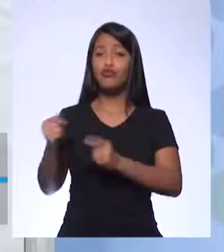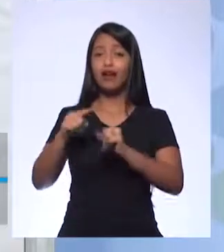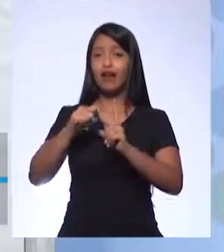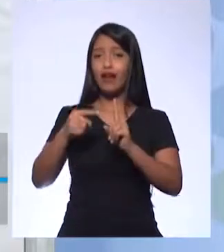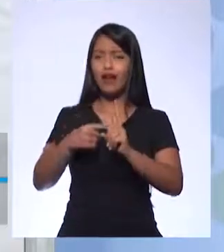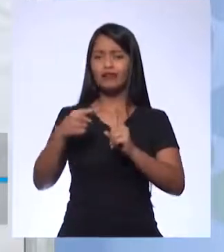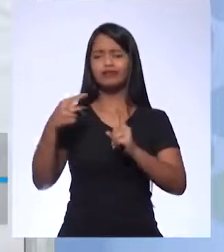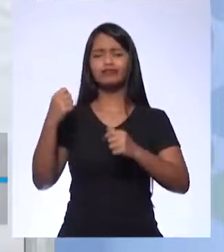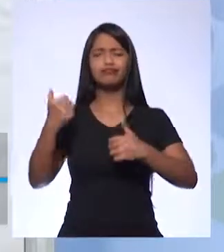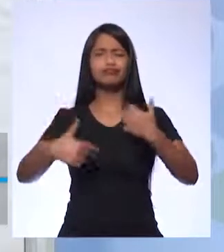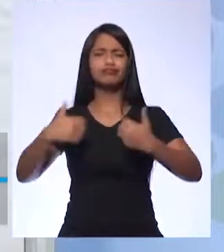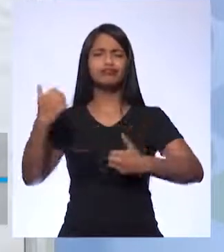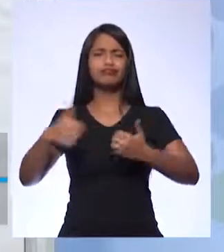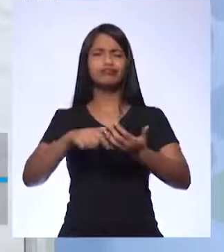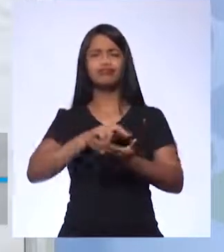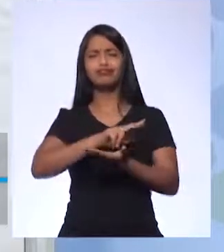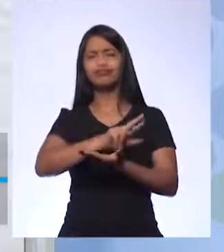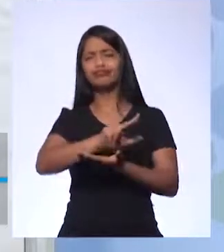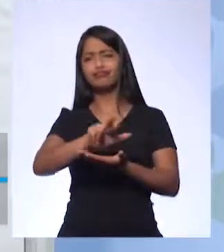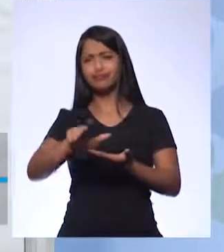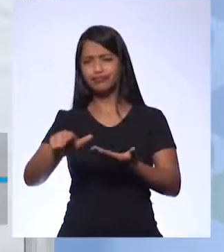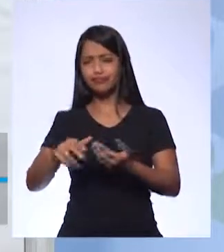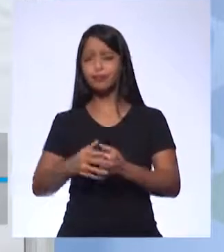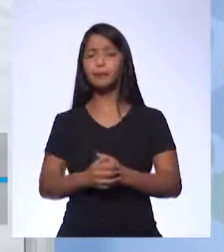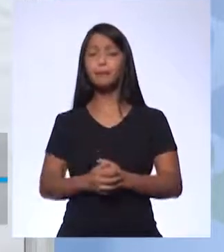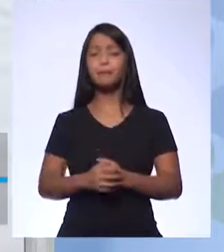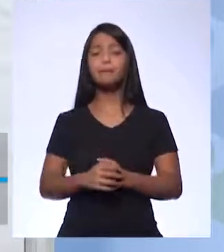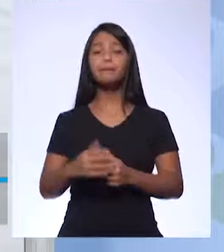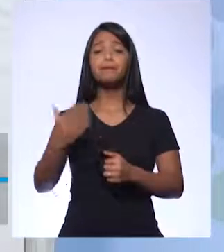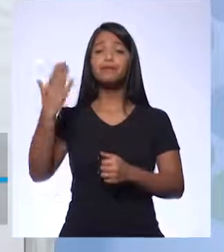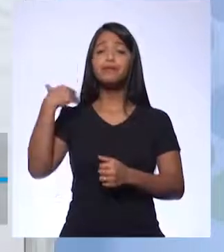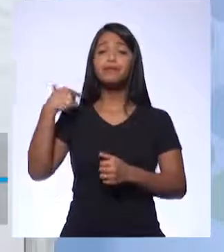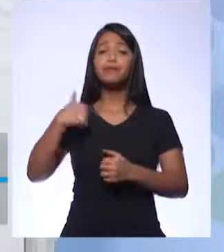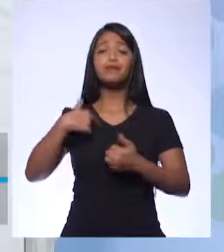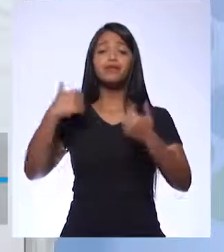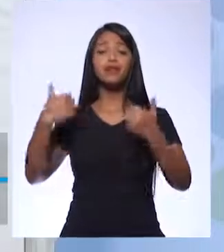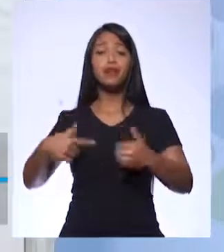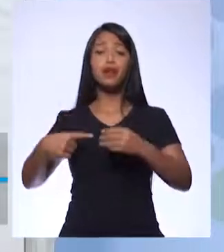de coisa. Mas eu citei os protozoários de forma assim meio